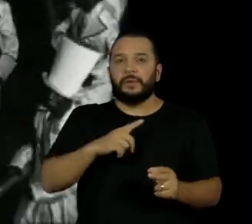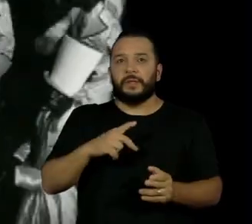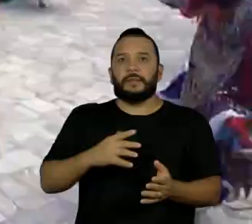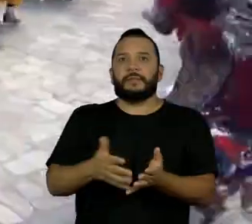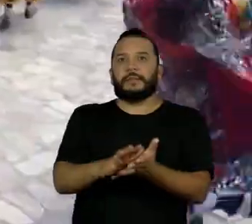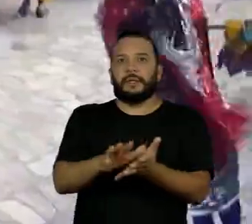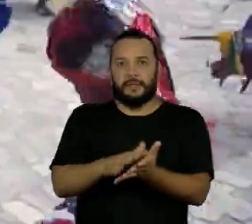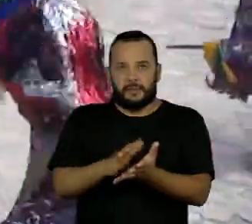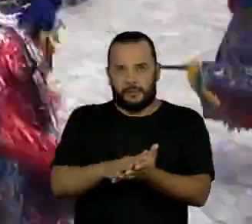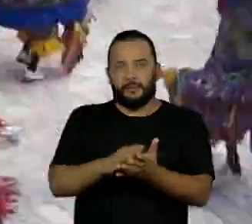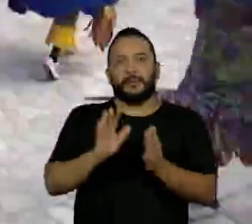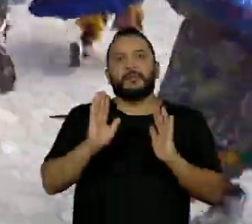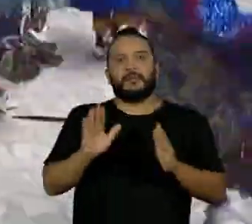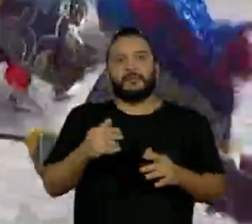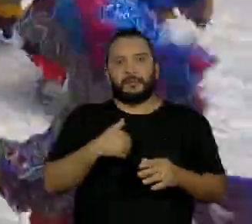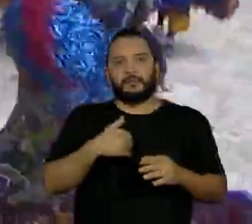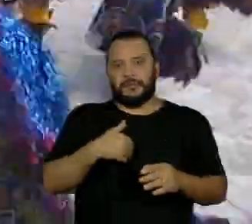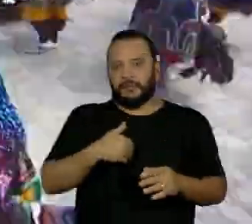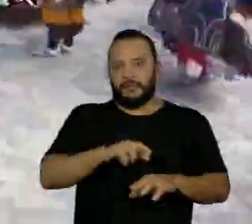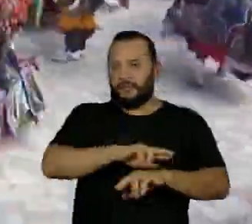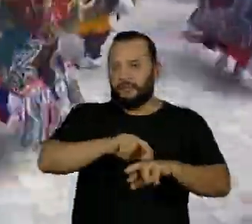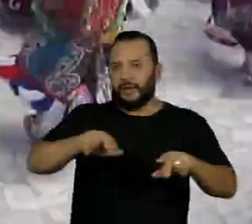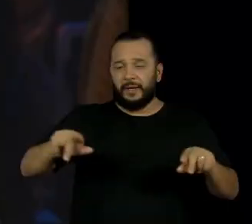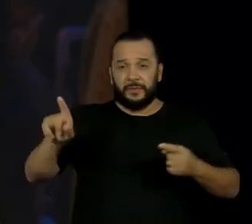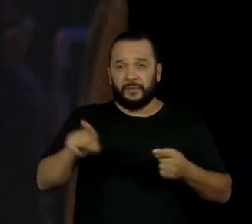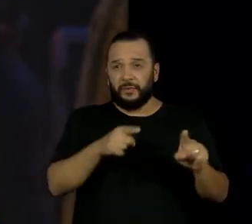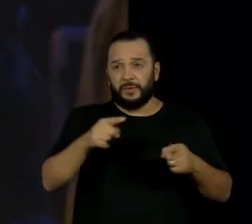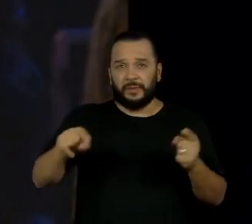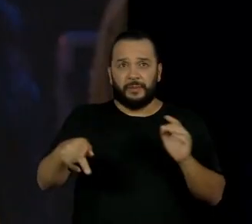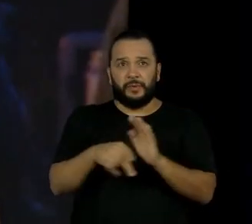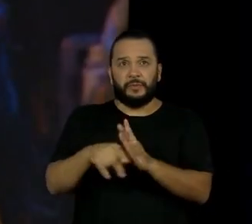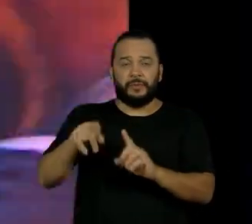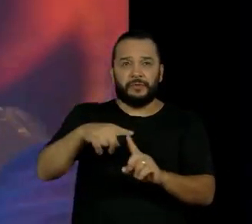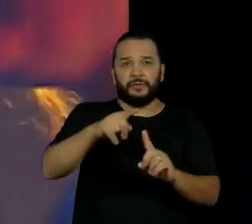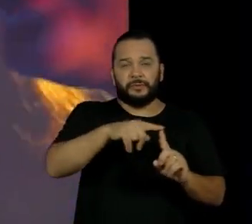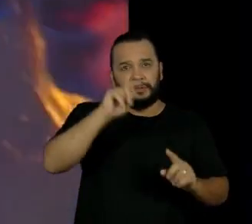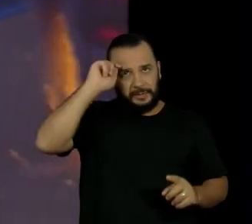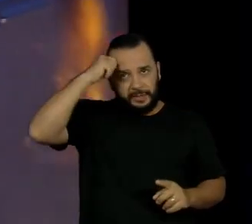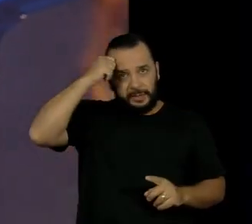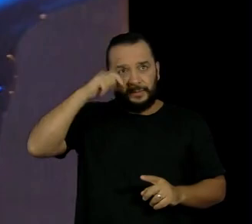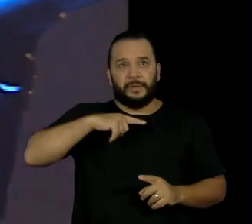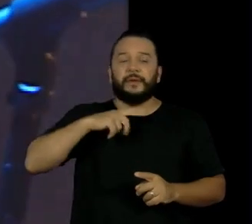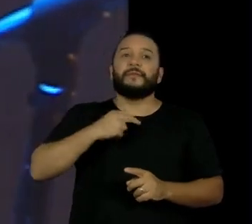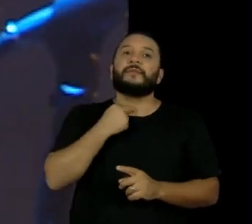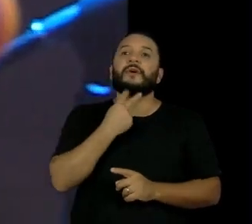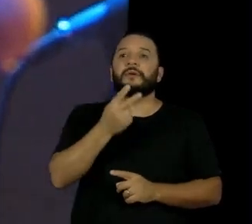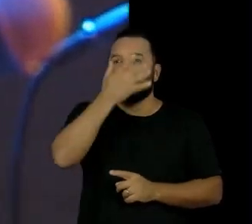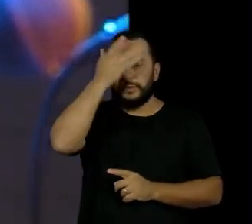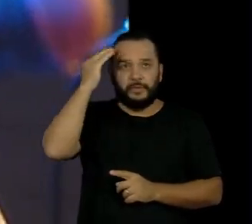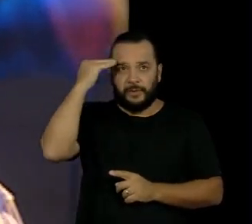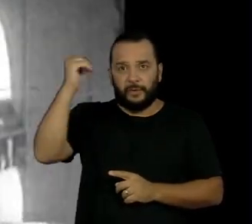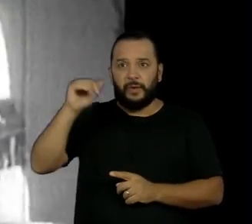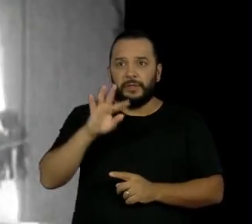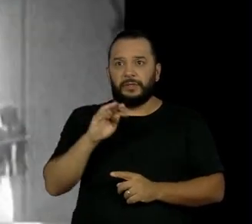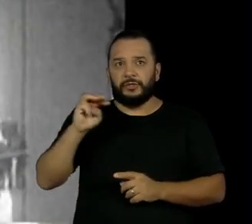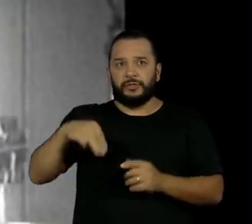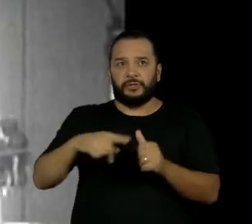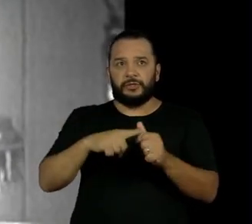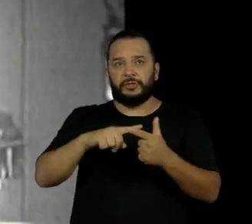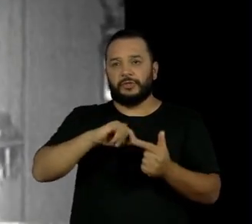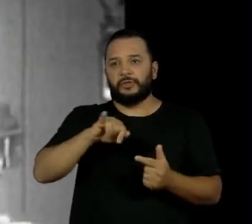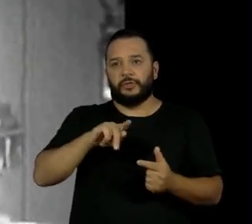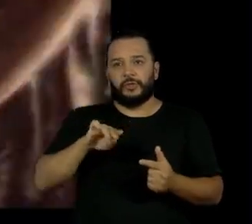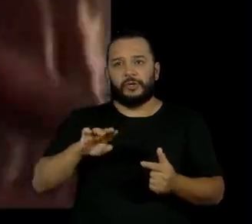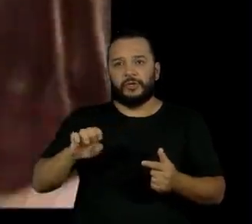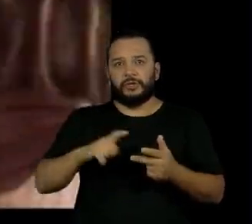maxixe e do Maracatu a música Negra ganhou espaço nas vozes de grandes artistas como Tim Maia Jorge Ben